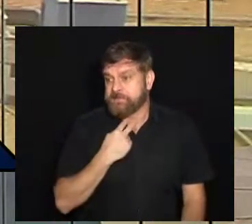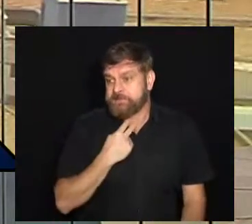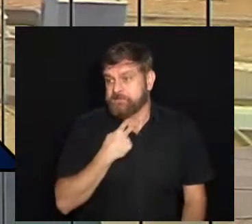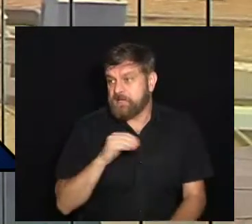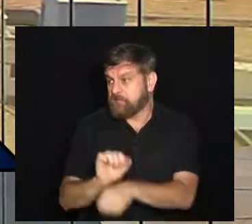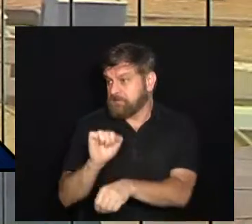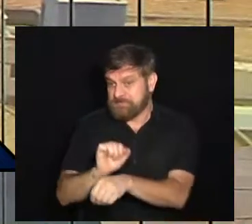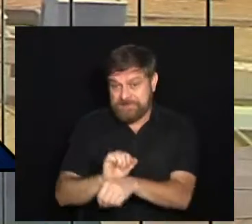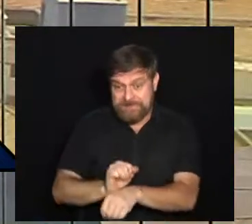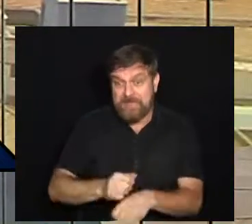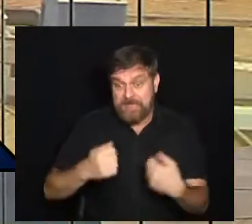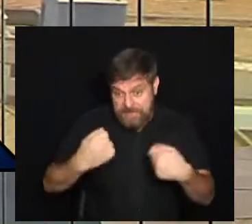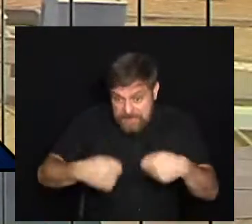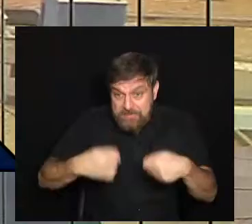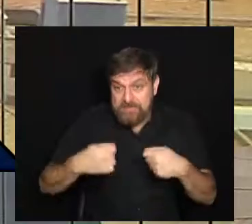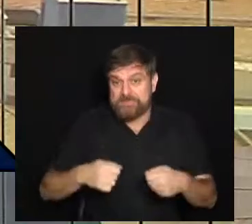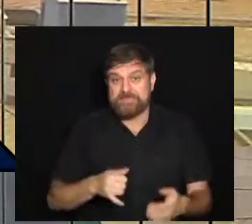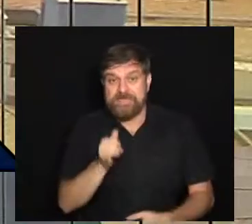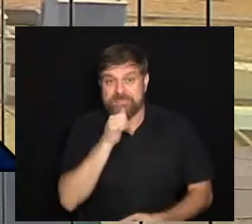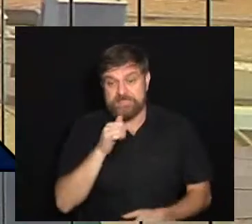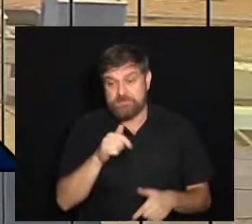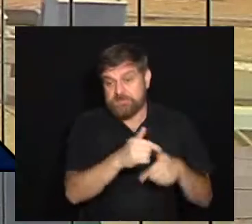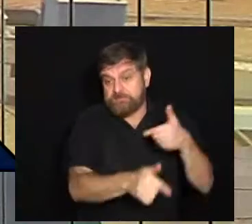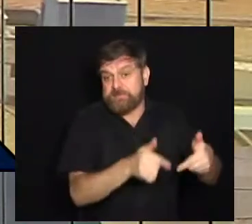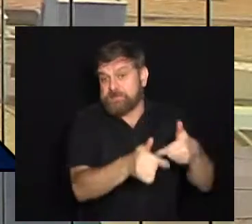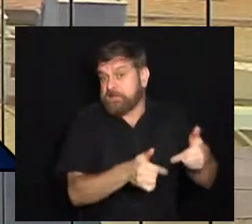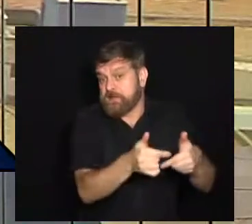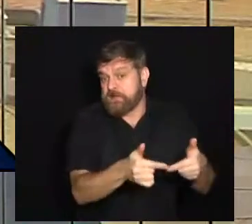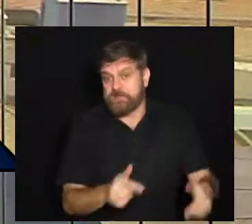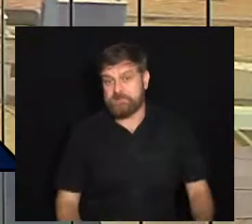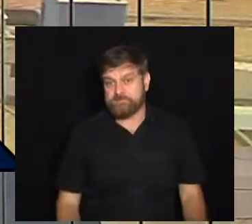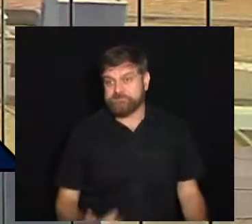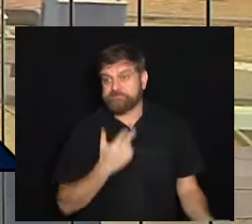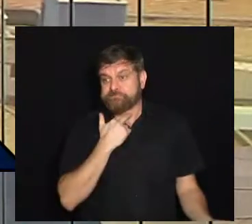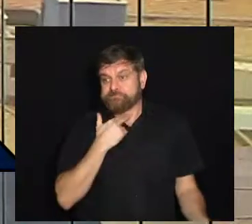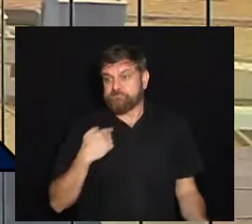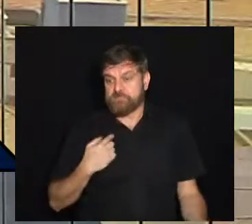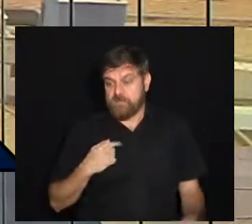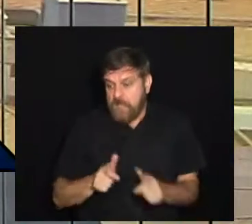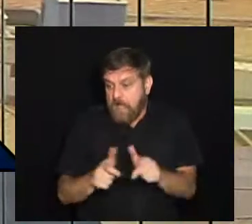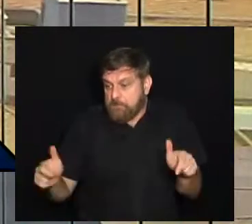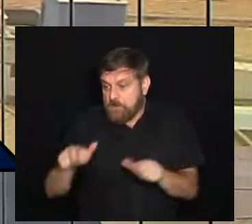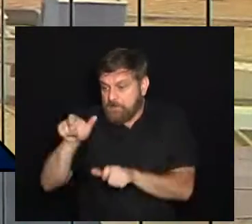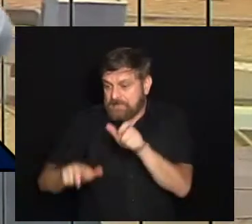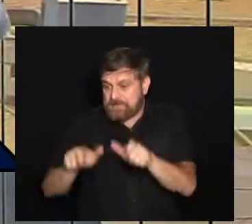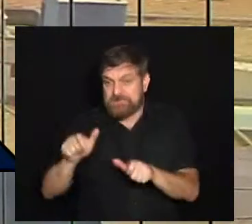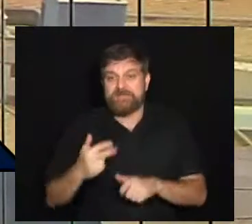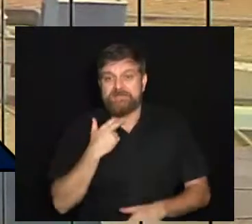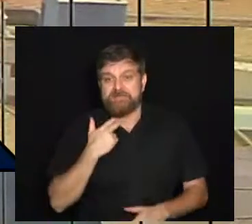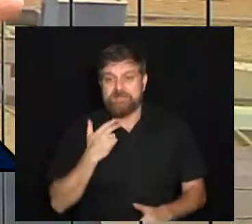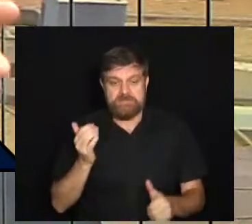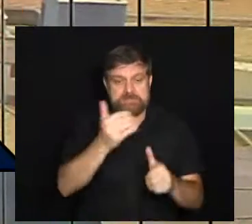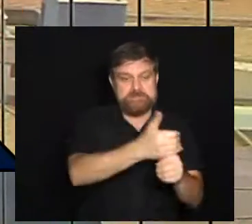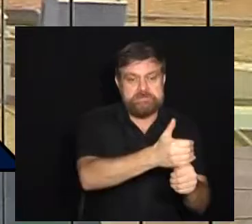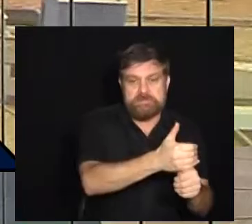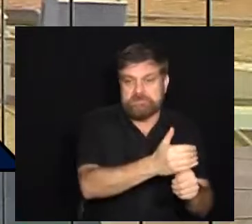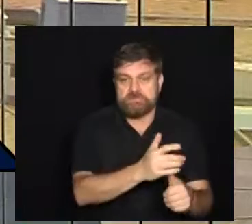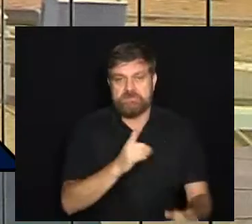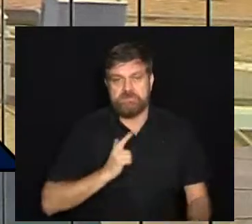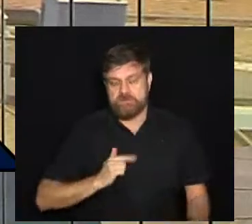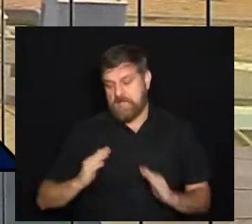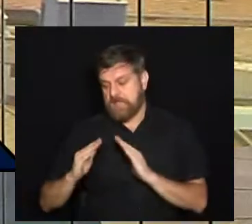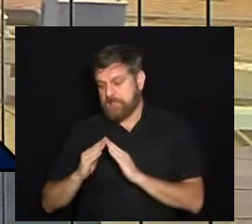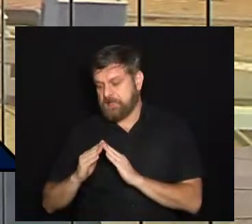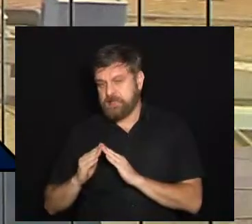inadiáveis as coisas que eles não pode evitar como por exemplo trabalhar né aí não tem como a maior parte das pessoas não podem substituir o seu trabalho